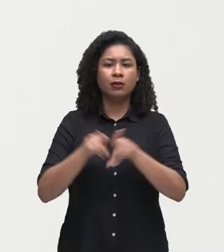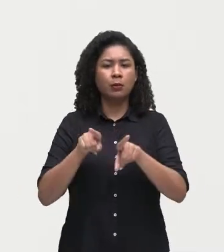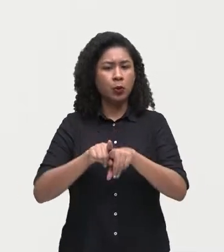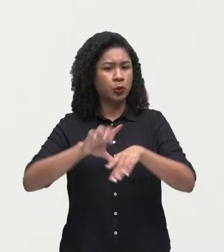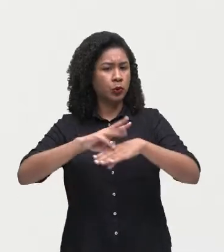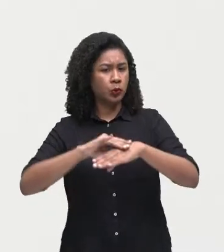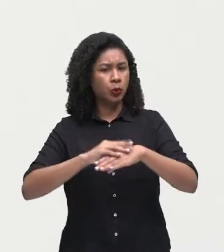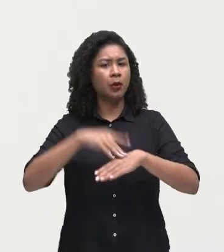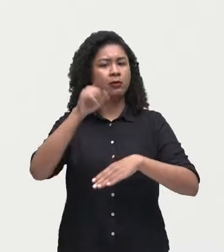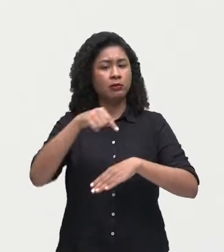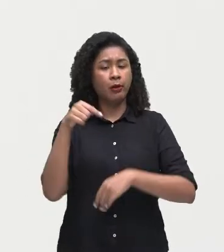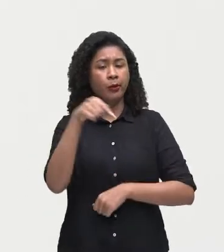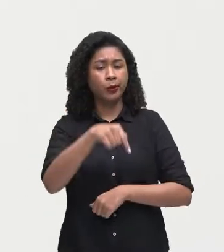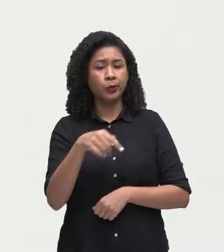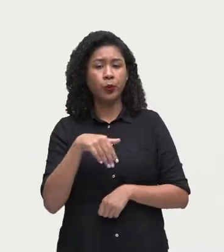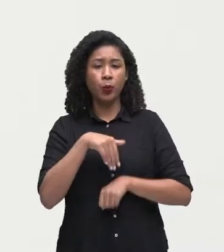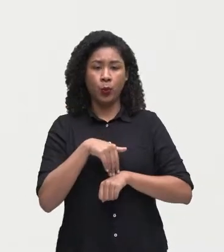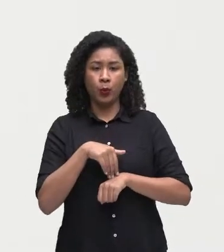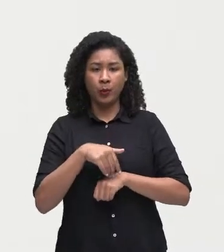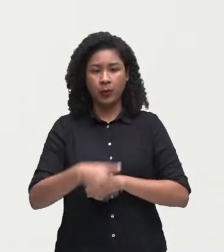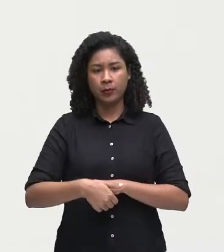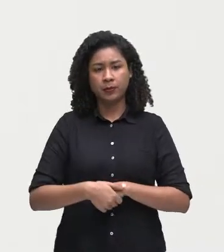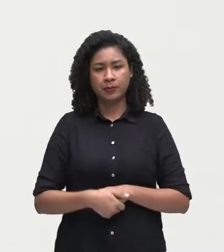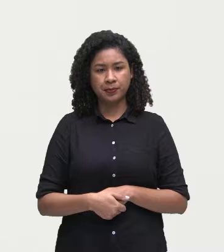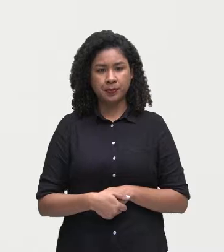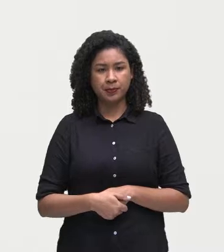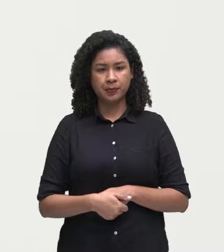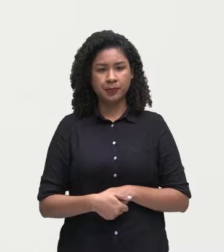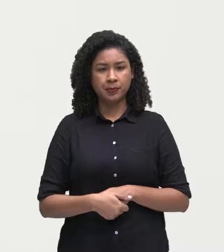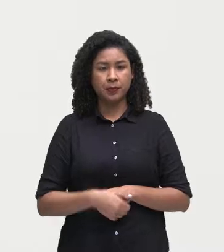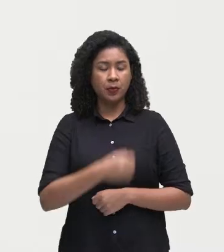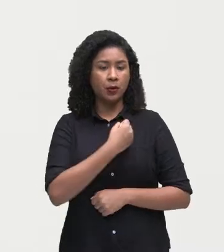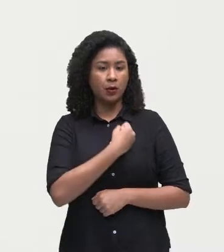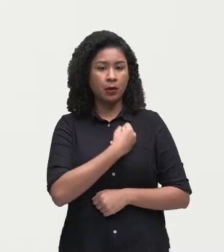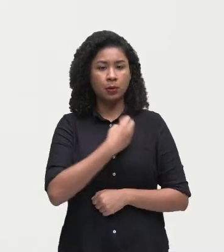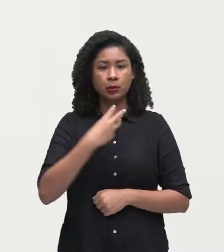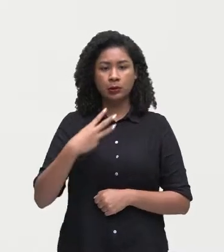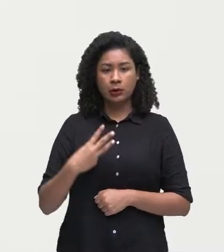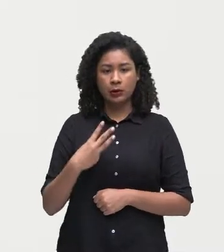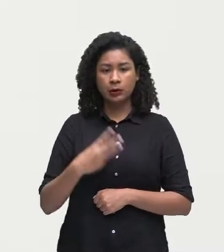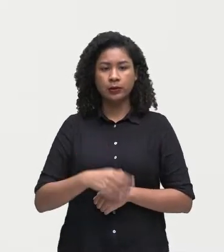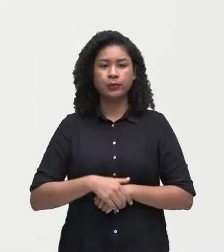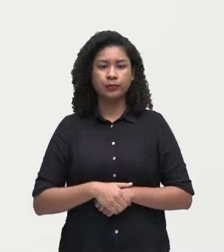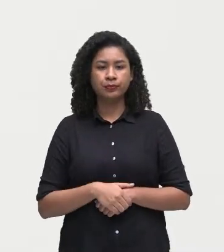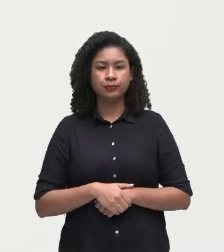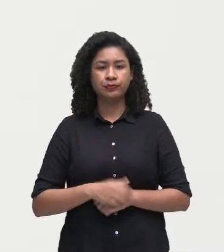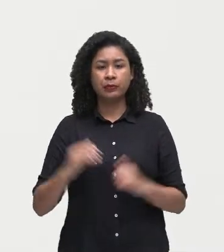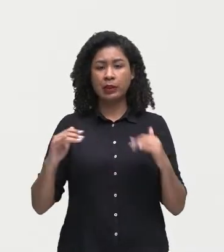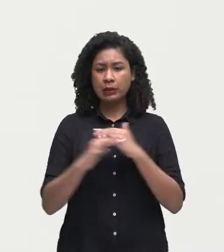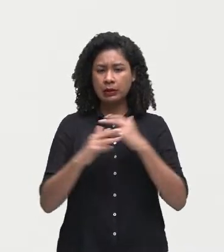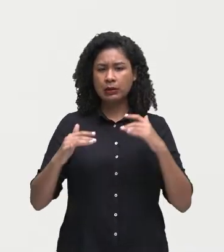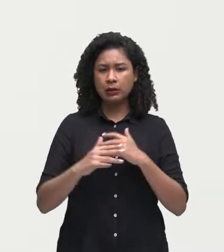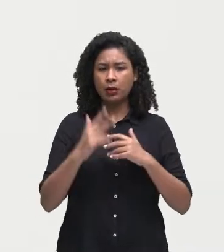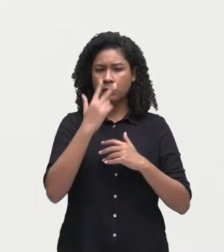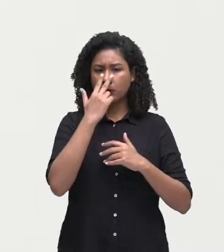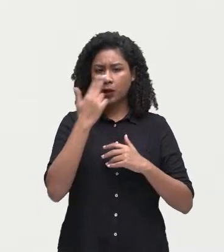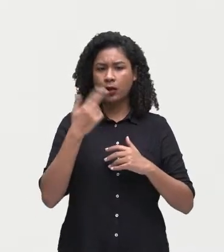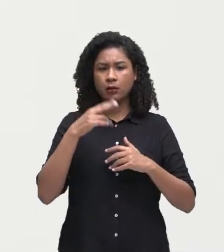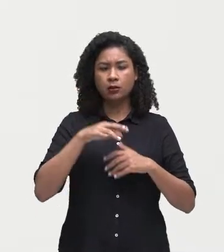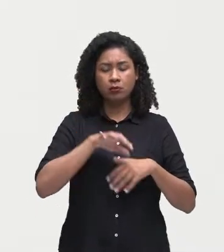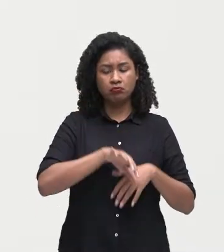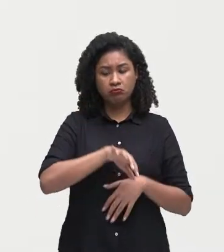punição. Número 3. As cidades isolaram-se, os estrangeiros